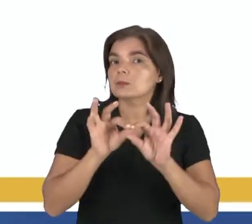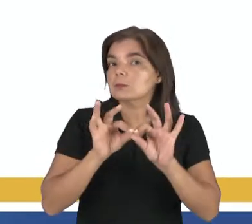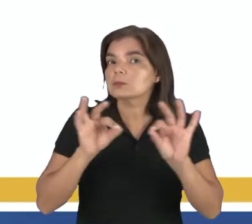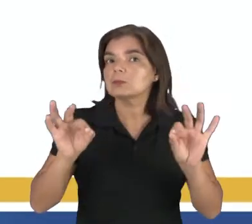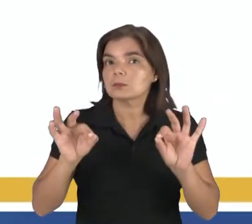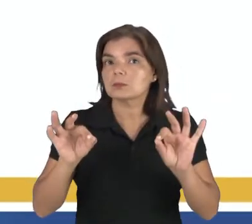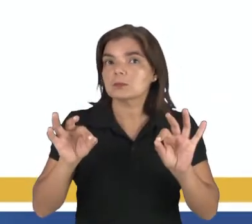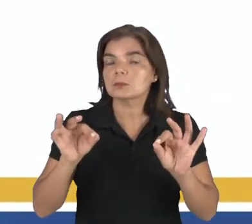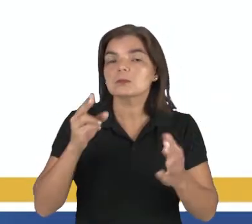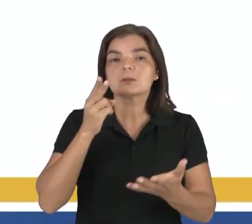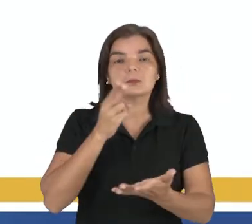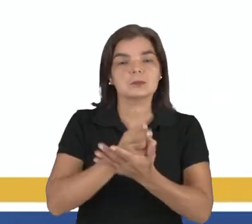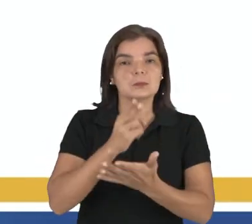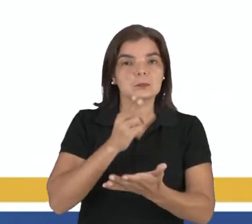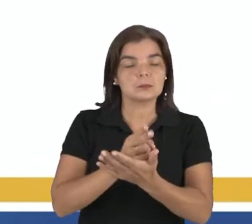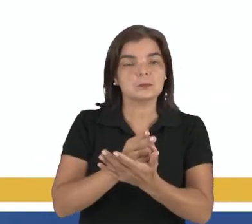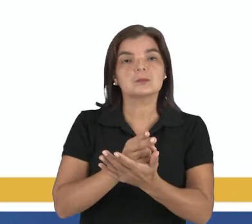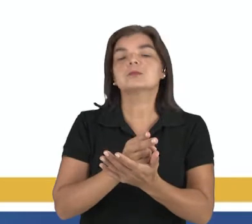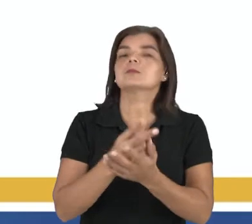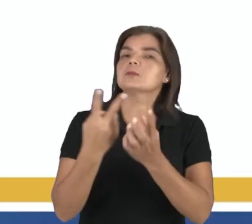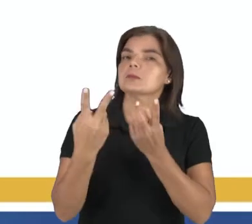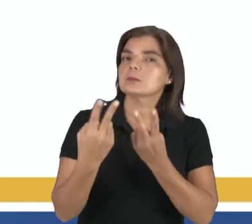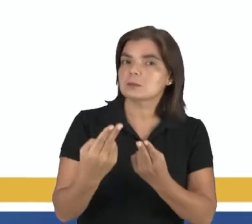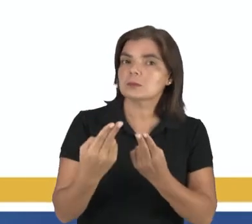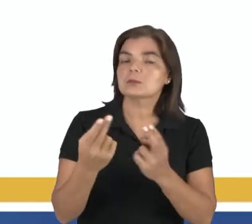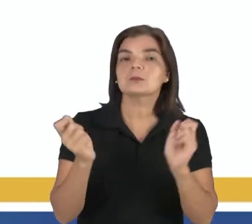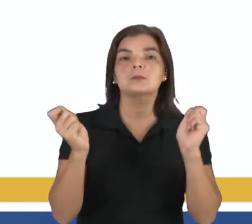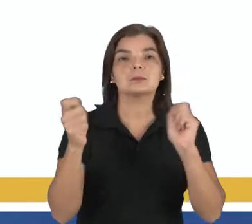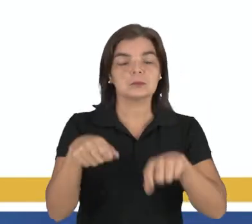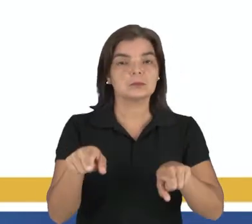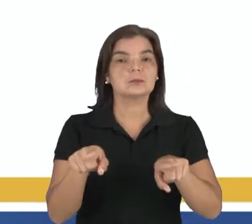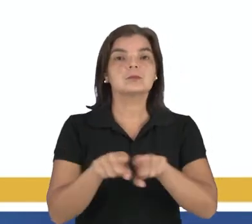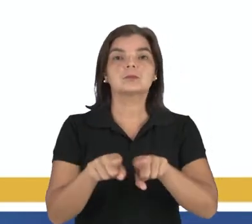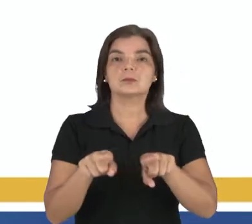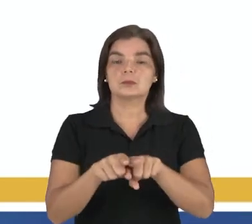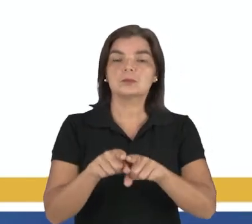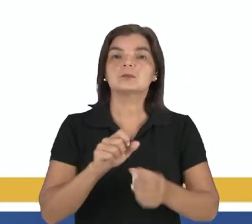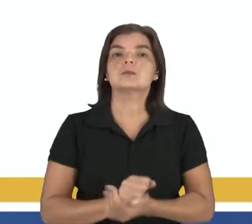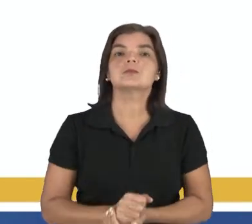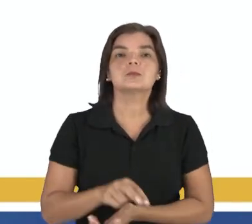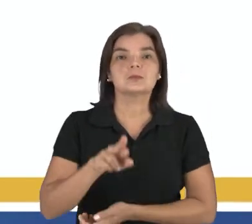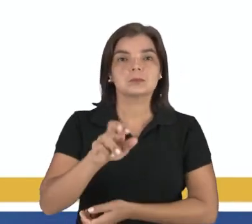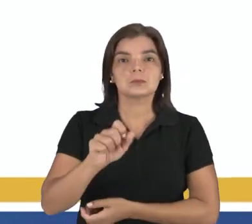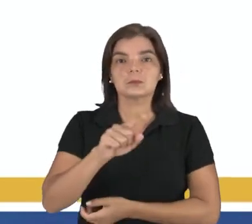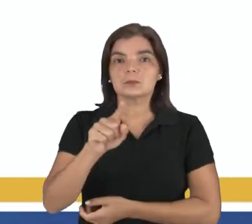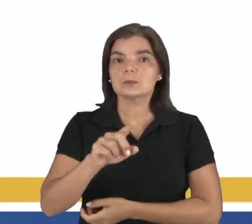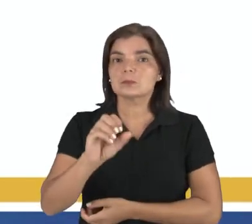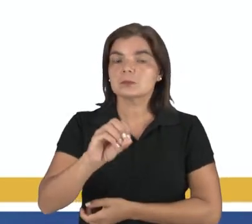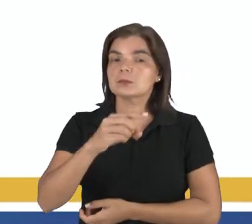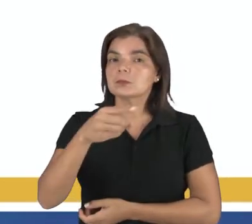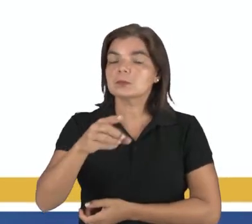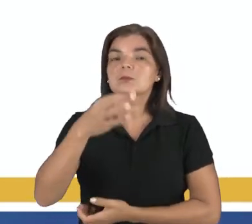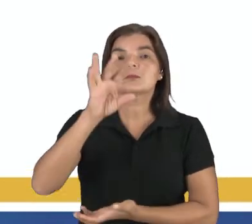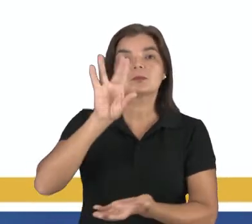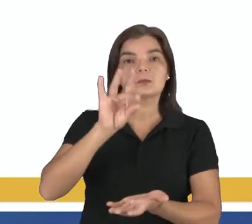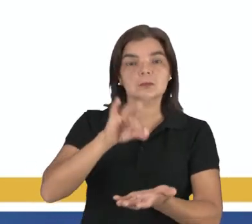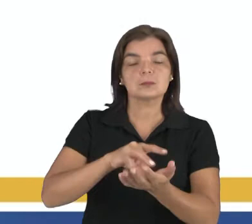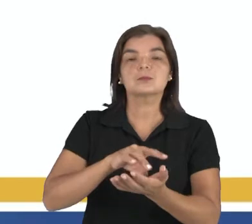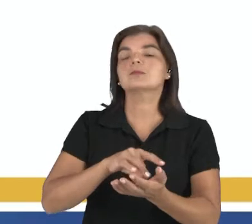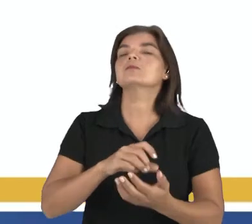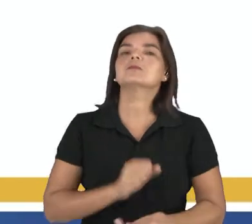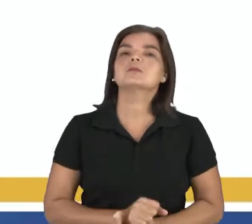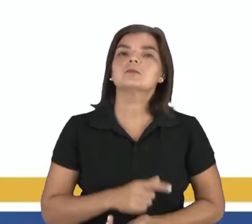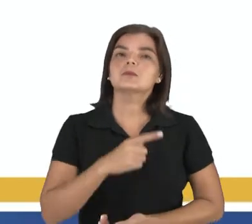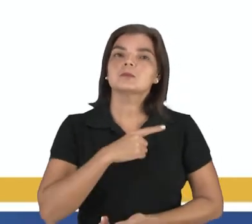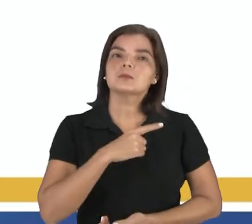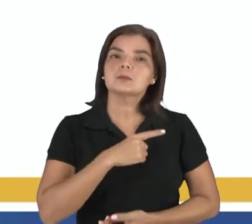medida. Elas devem ser iguais para que aconteça a razão de fato. Então, nesse caso, mais uma vez,